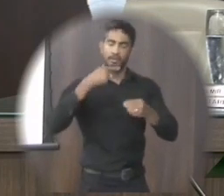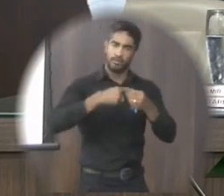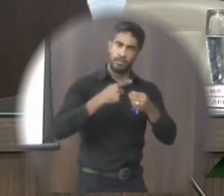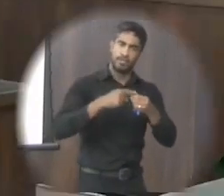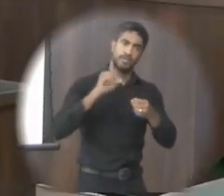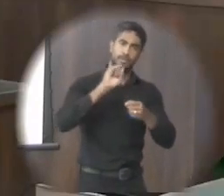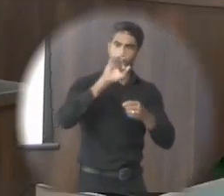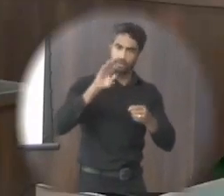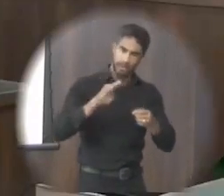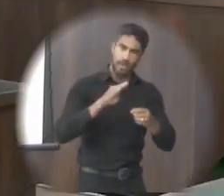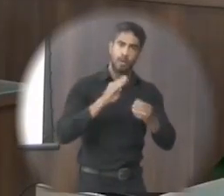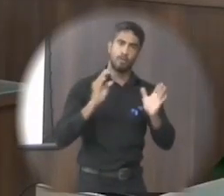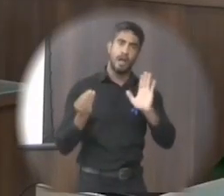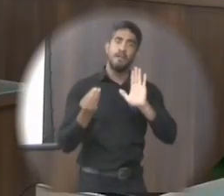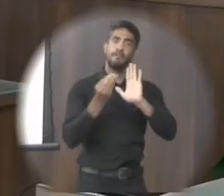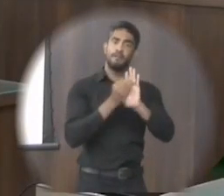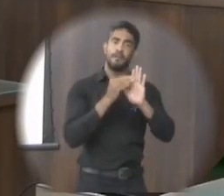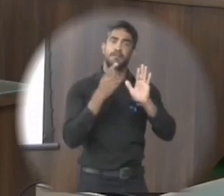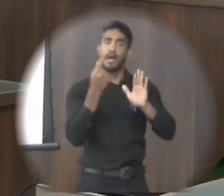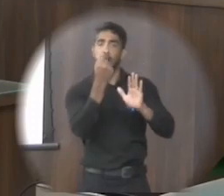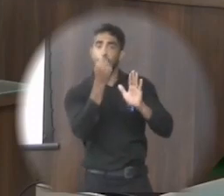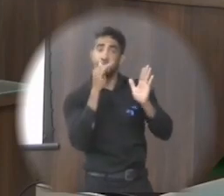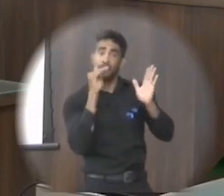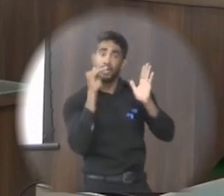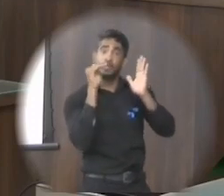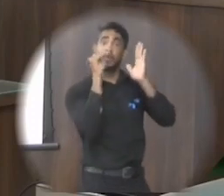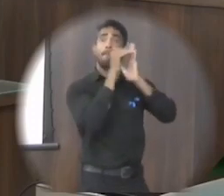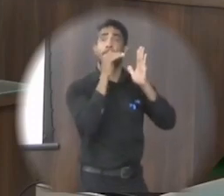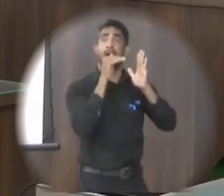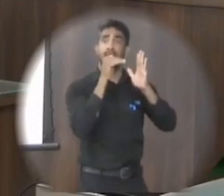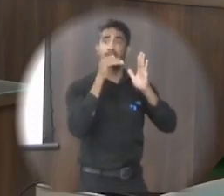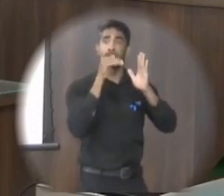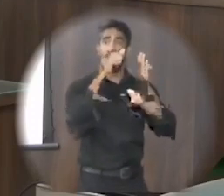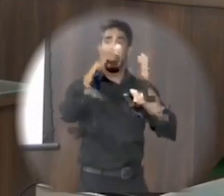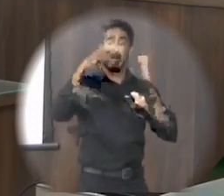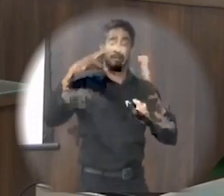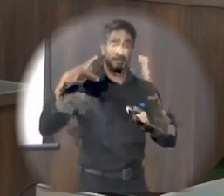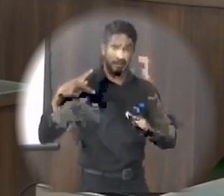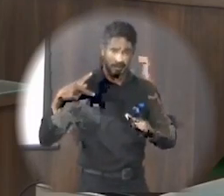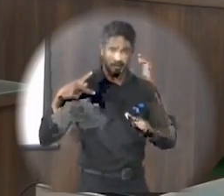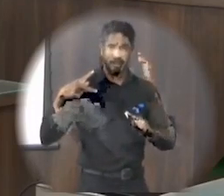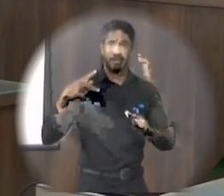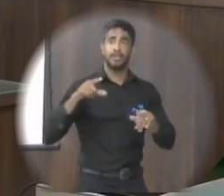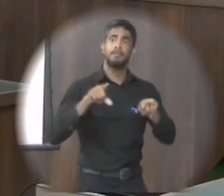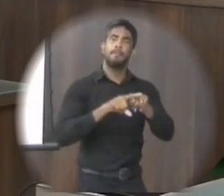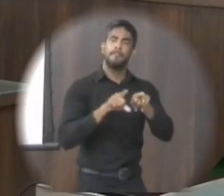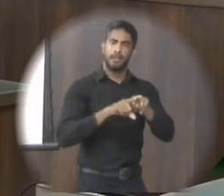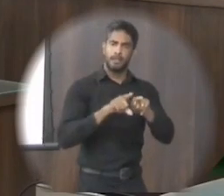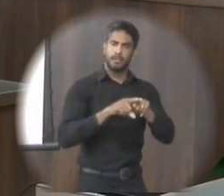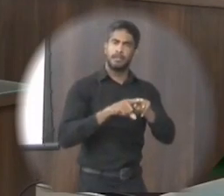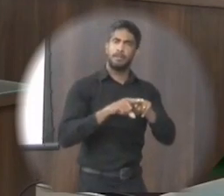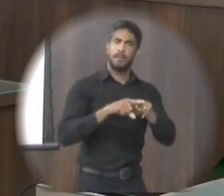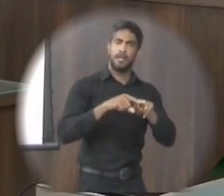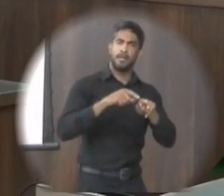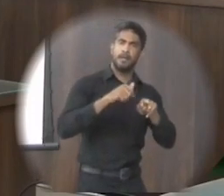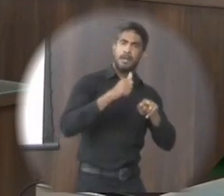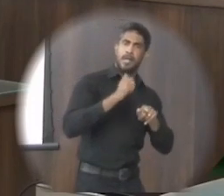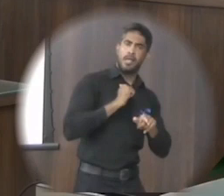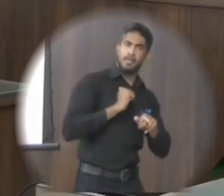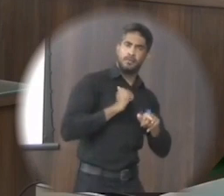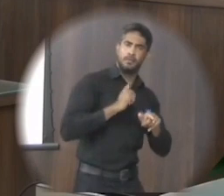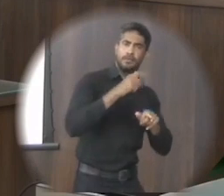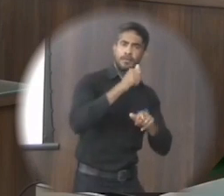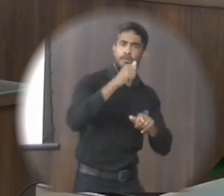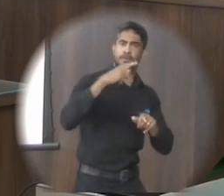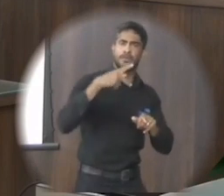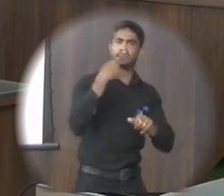Janaúba, fixa o limite máximo para a concessão de aposentadorias e pensões pelo regimento de previdência